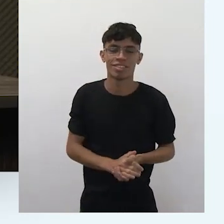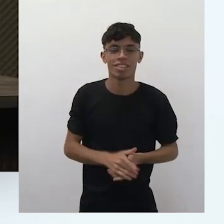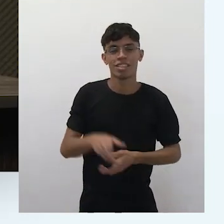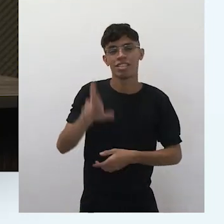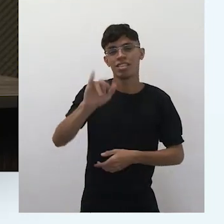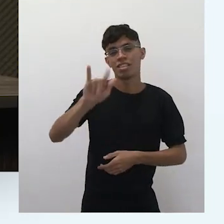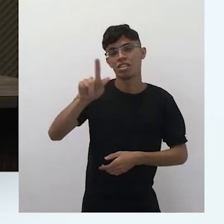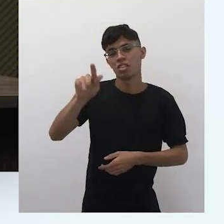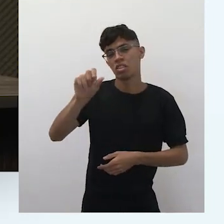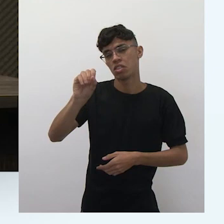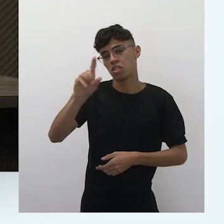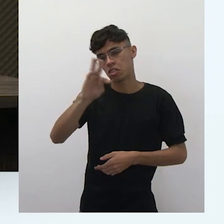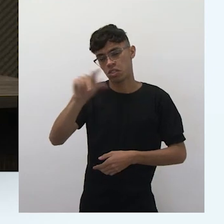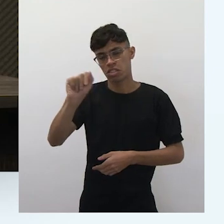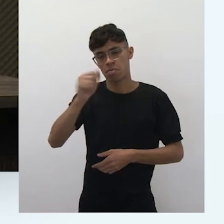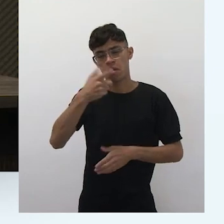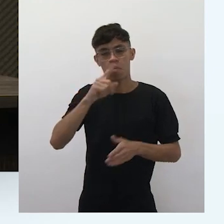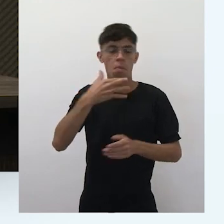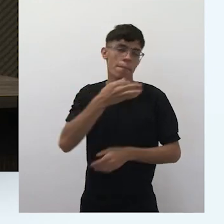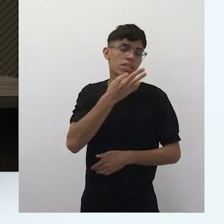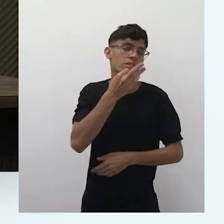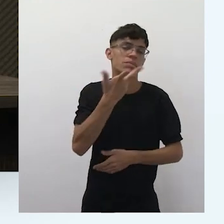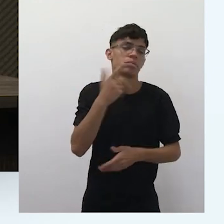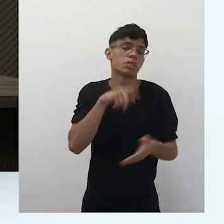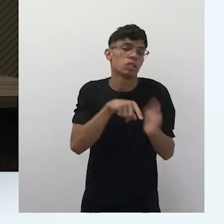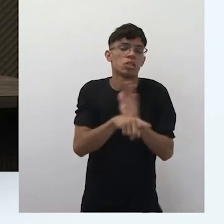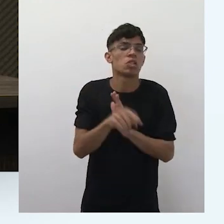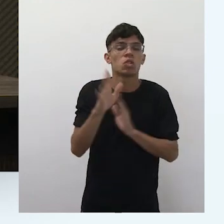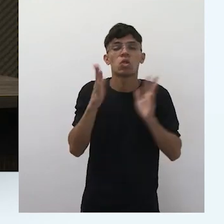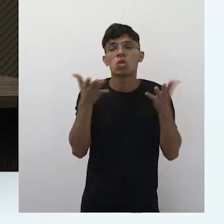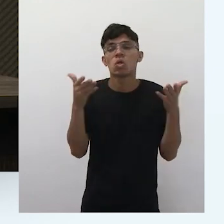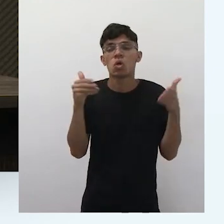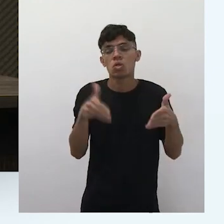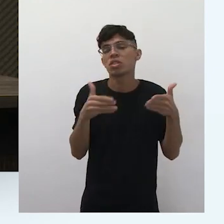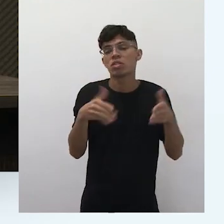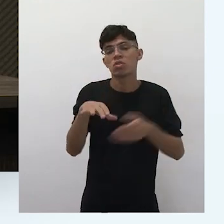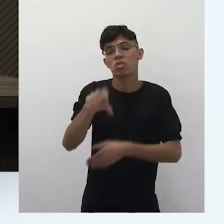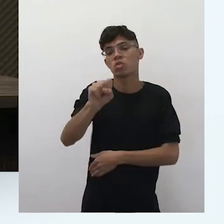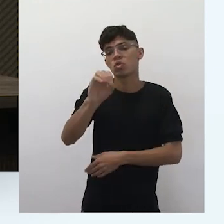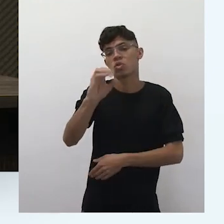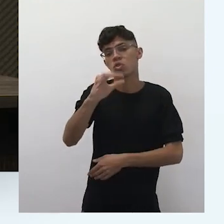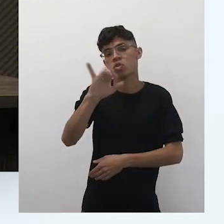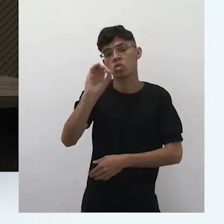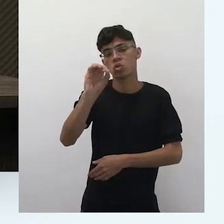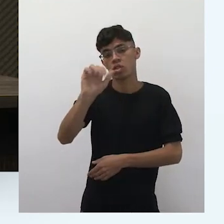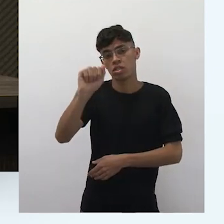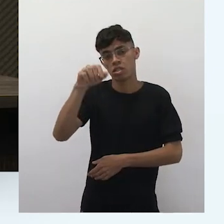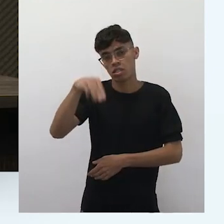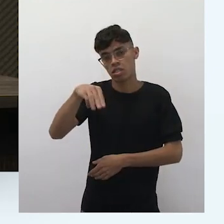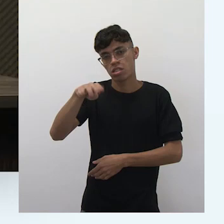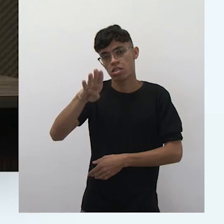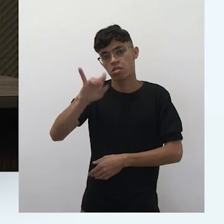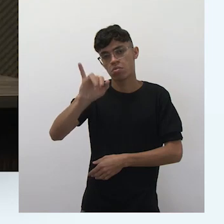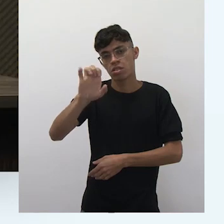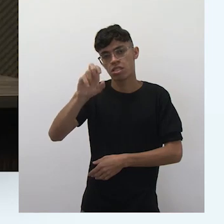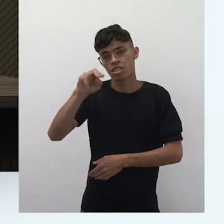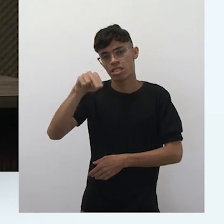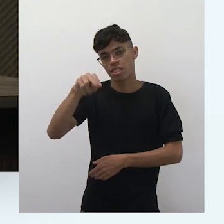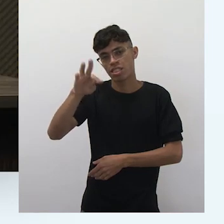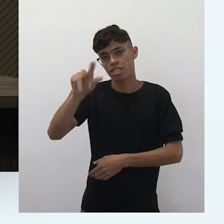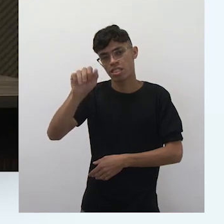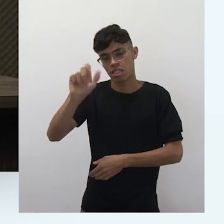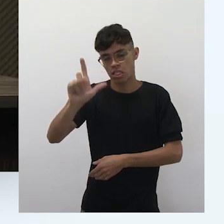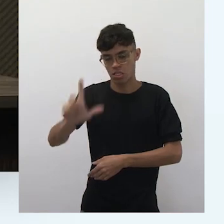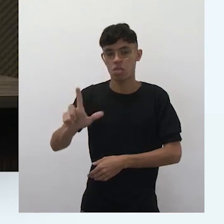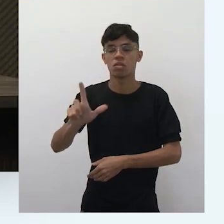também coloca uma visão mais holística, que hoje nós já trabalhamos a visão socioambiental que integra, né, as mais diversas